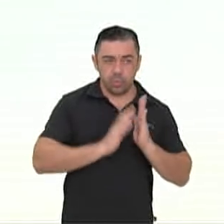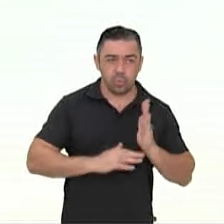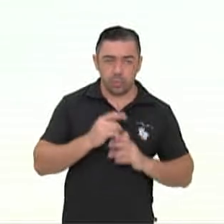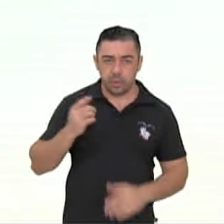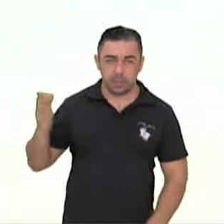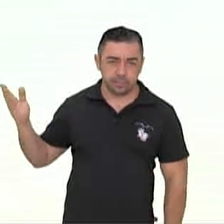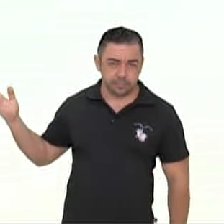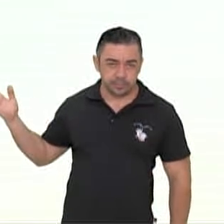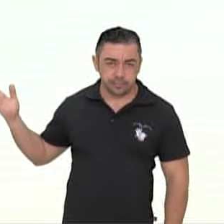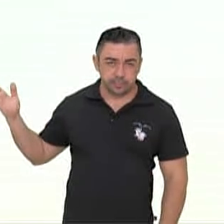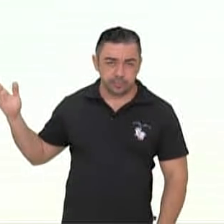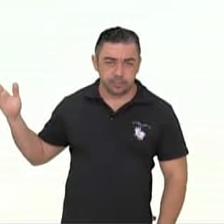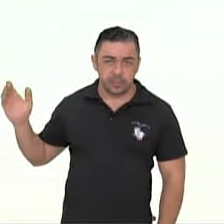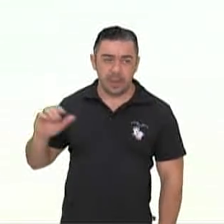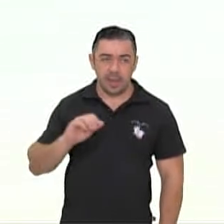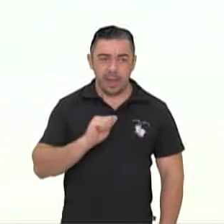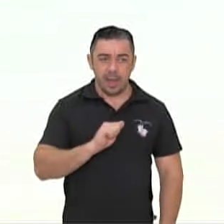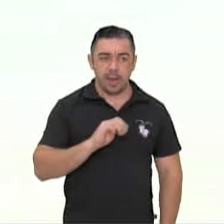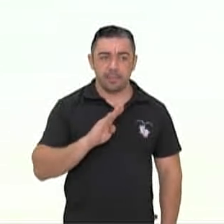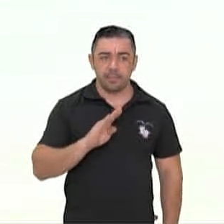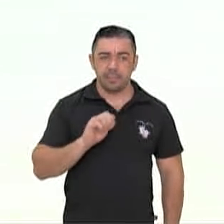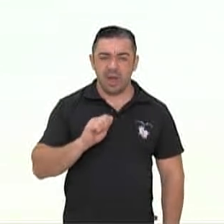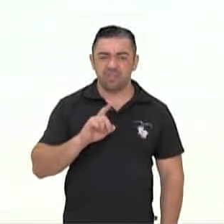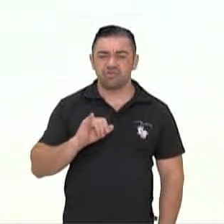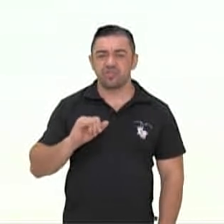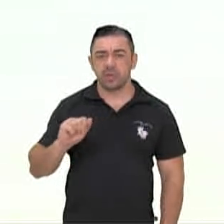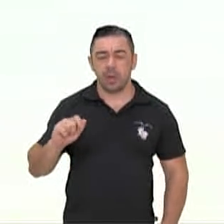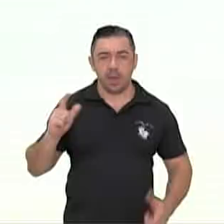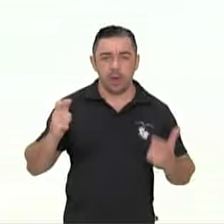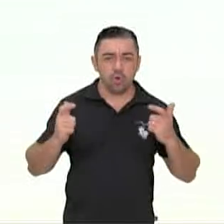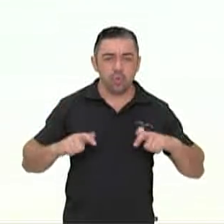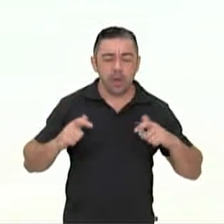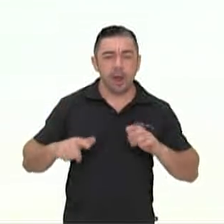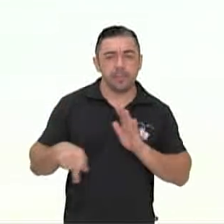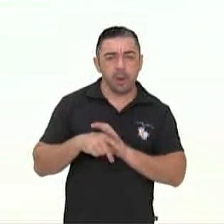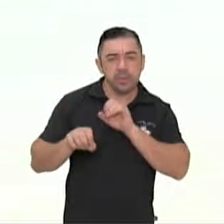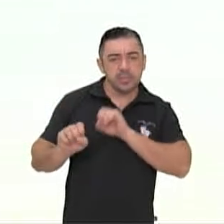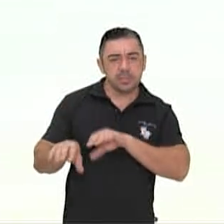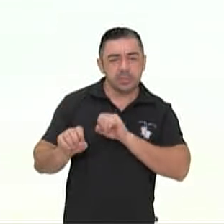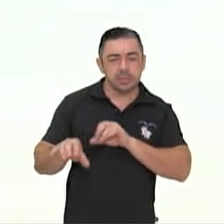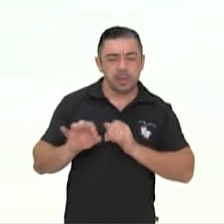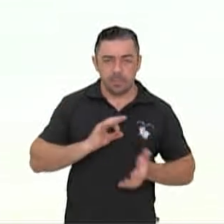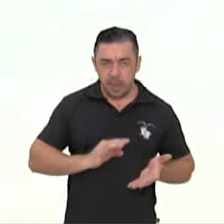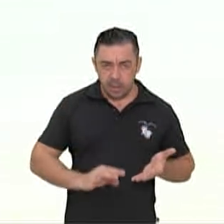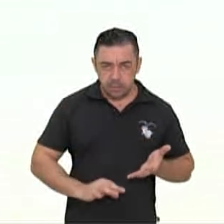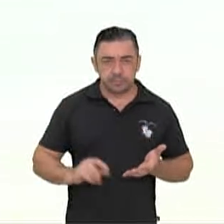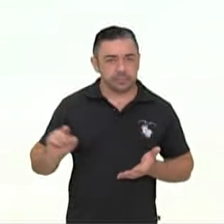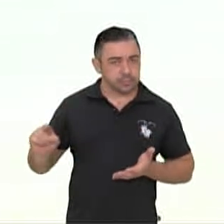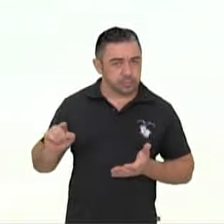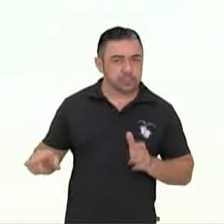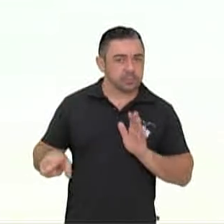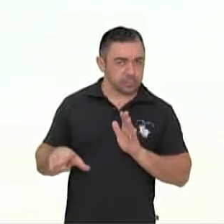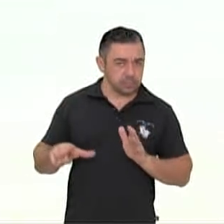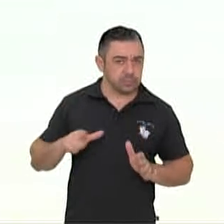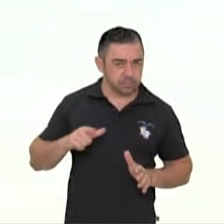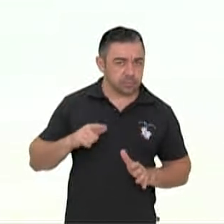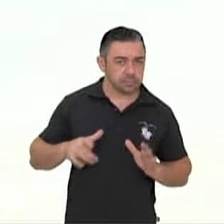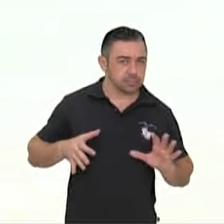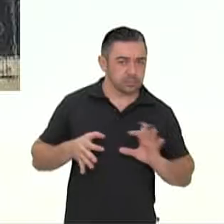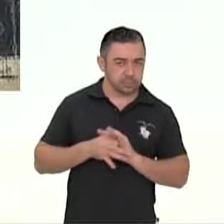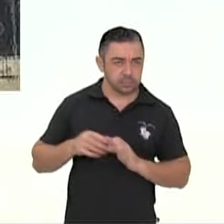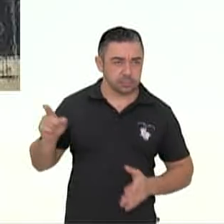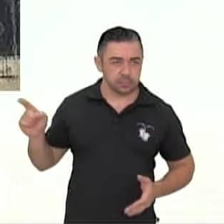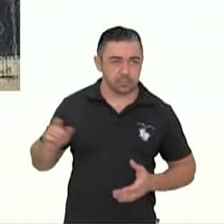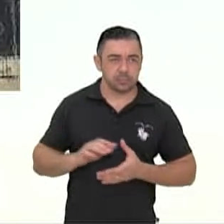era muito comum as abadias também, essas regiões, monastérios, mosteiros, que tinham suas terras também ligadas a